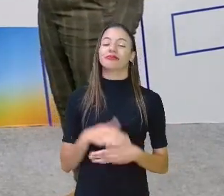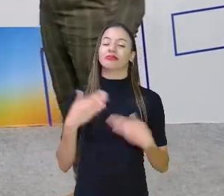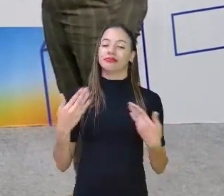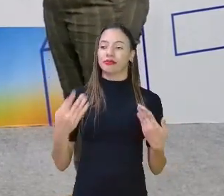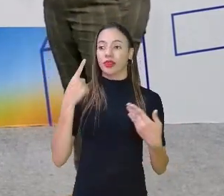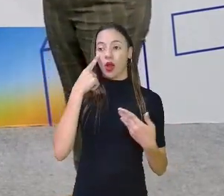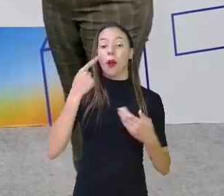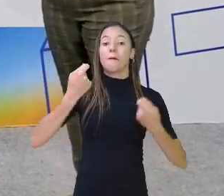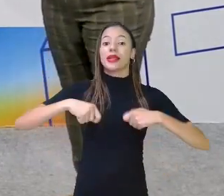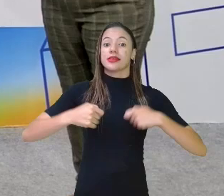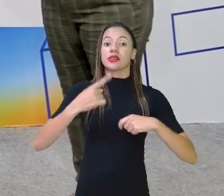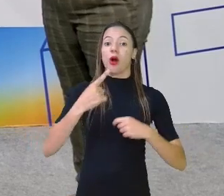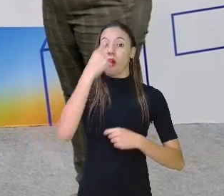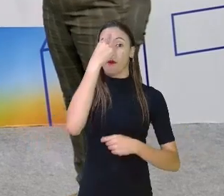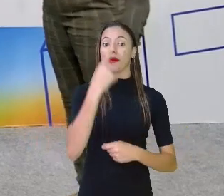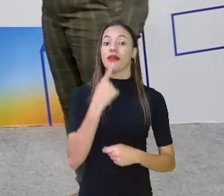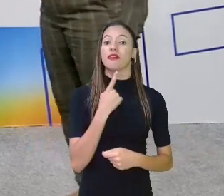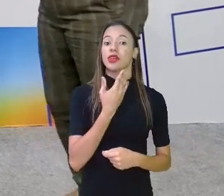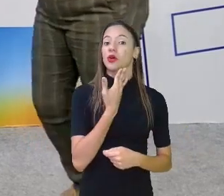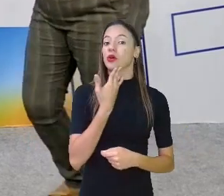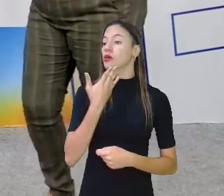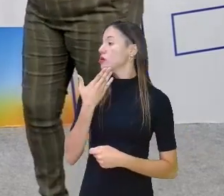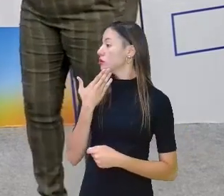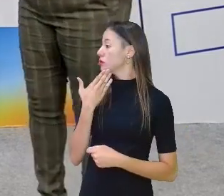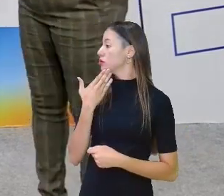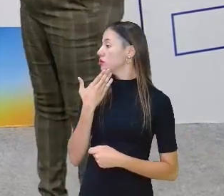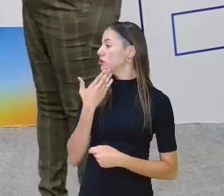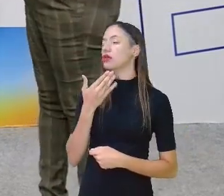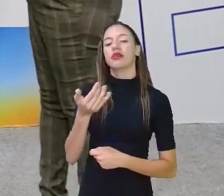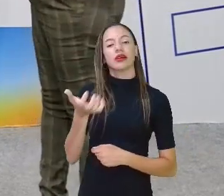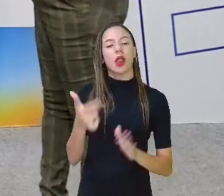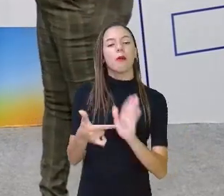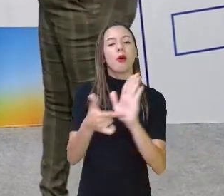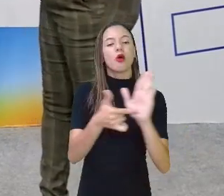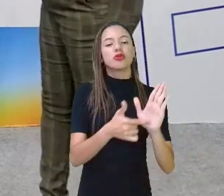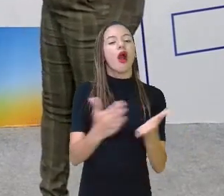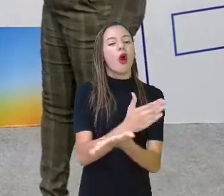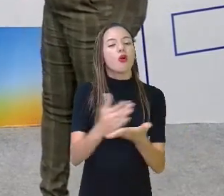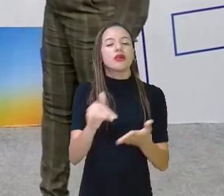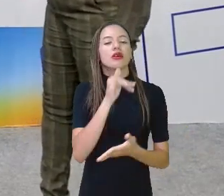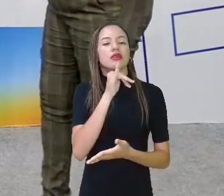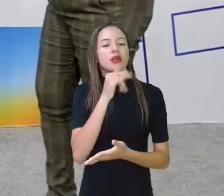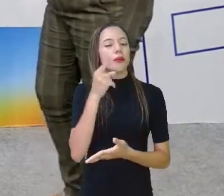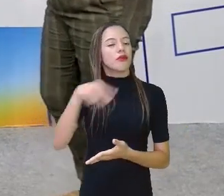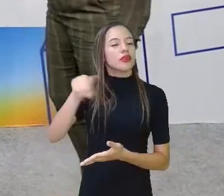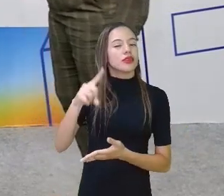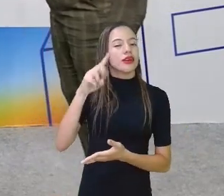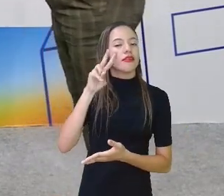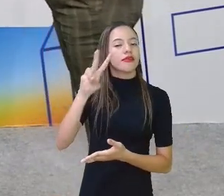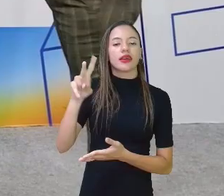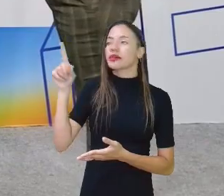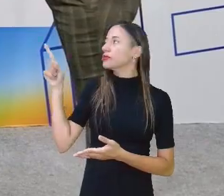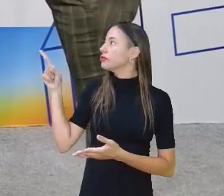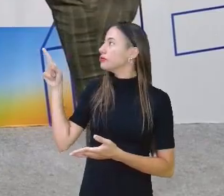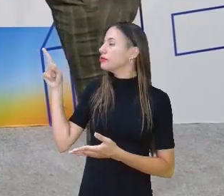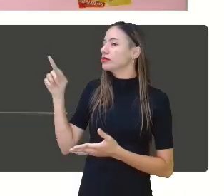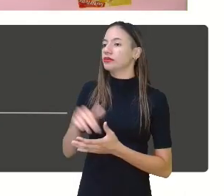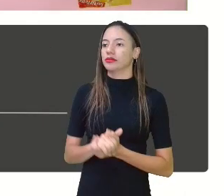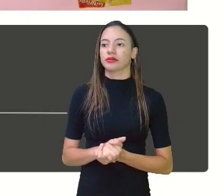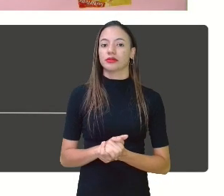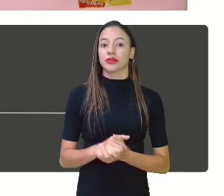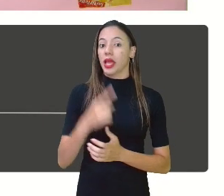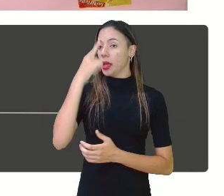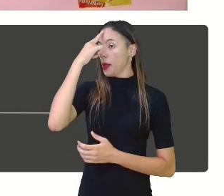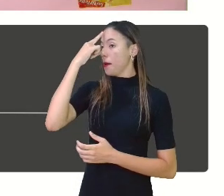Então, tem que ser assim. Eu peguei alguns exemplos para vocês. Então, Olha aí, ó. primeiro um perfil e